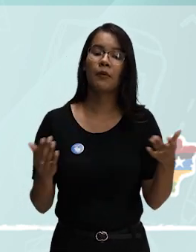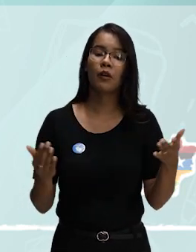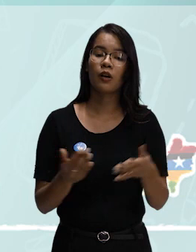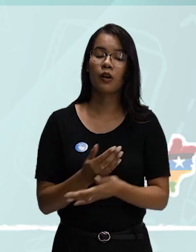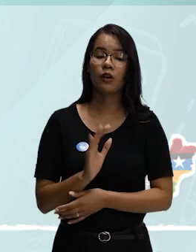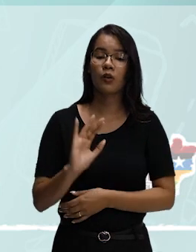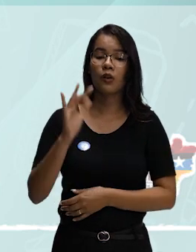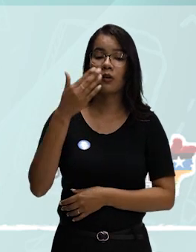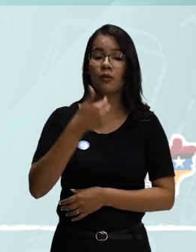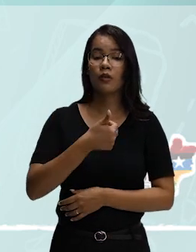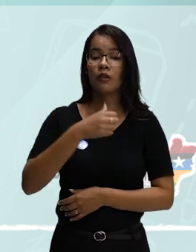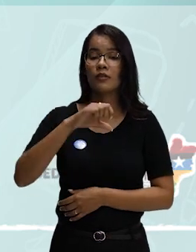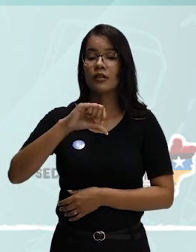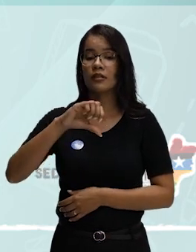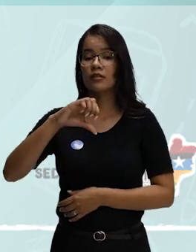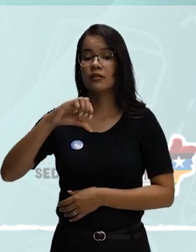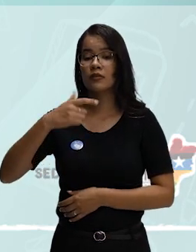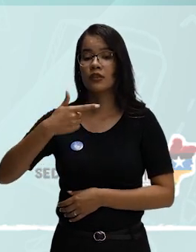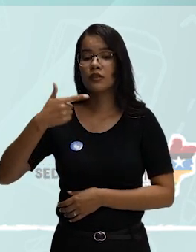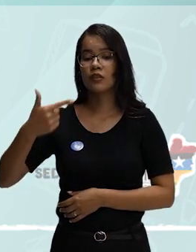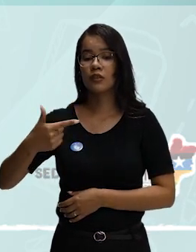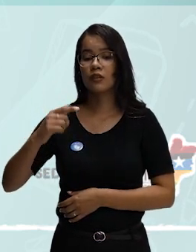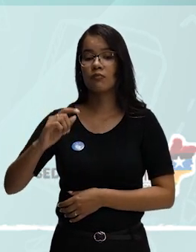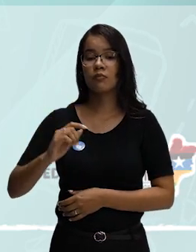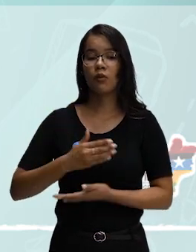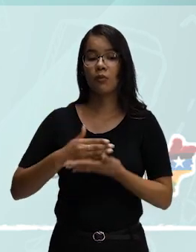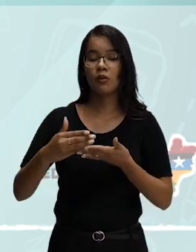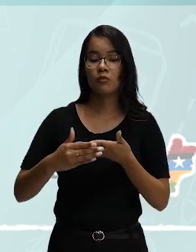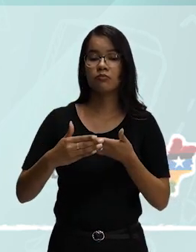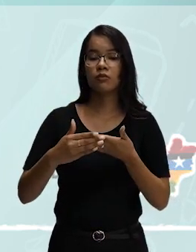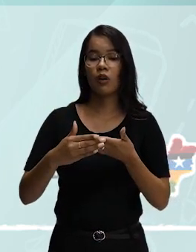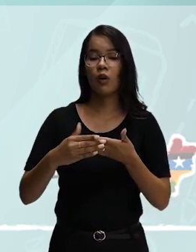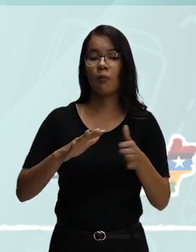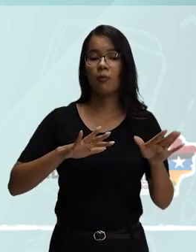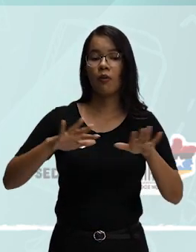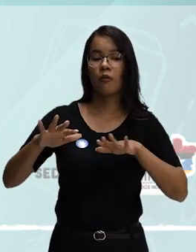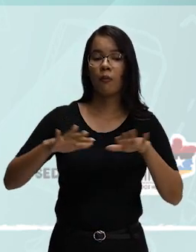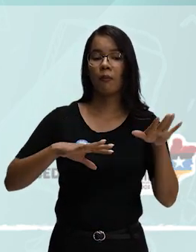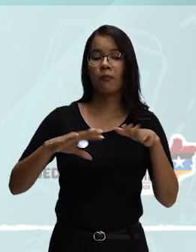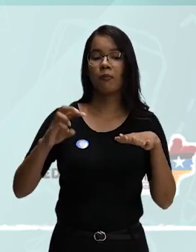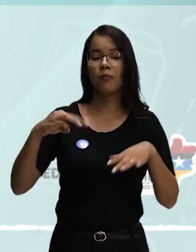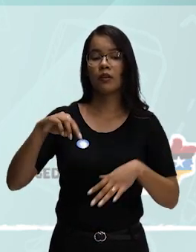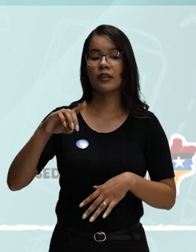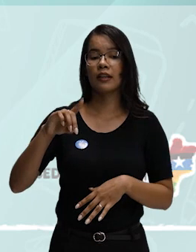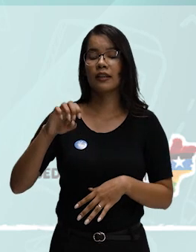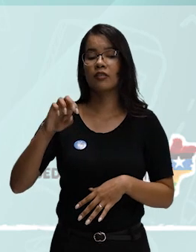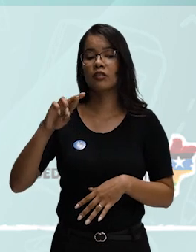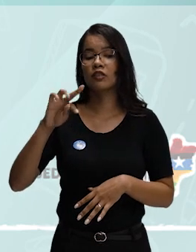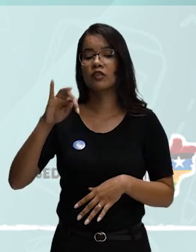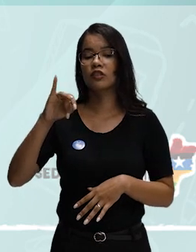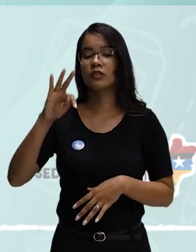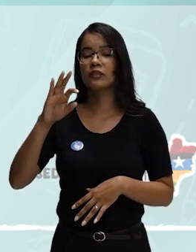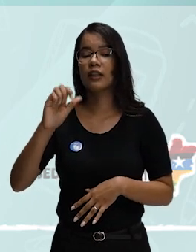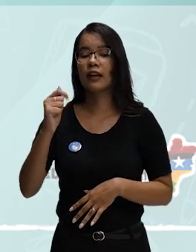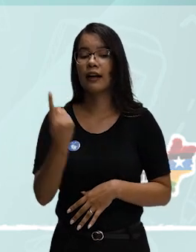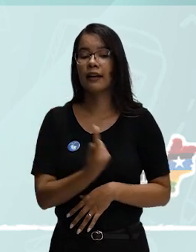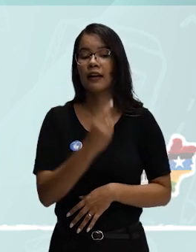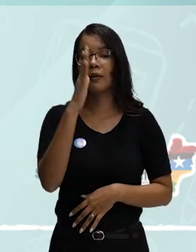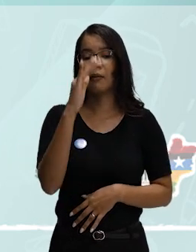1922, inaugurou o movimento modernista no Brasil. A primeira fase do modernismo literário brasileiro, que durou